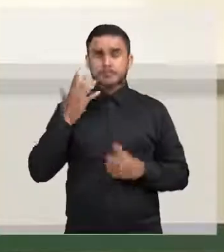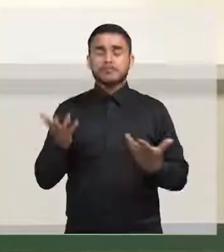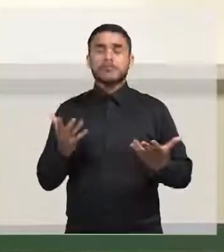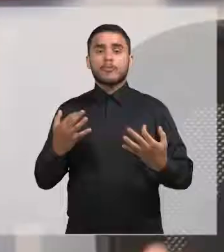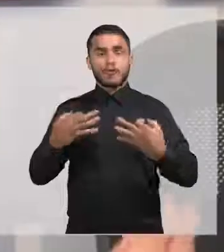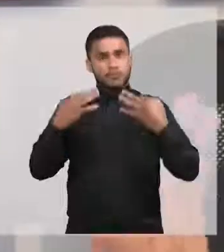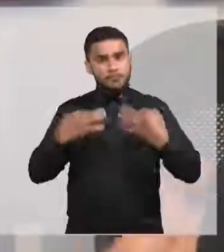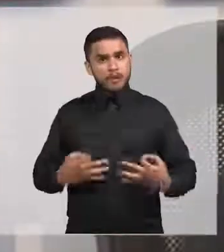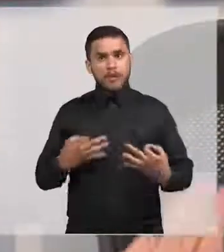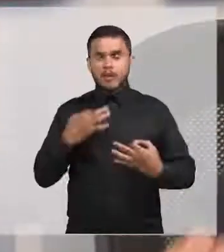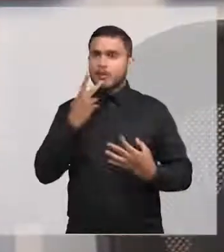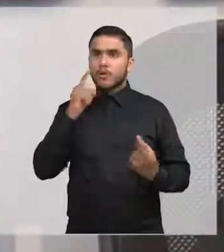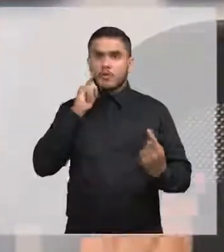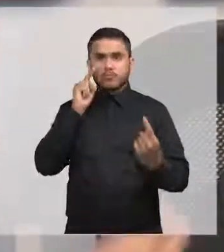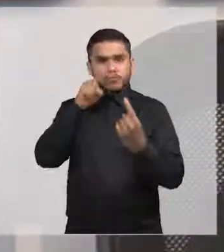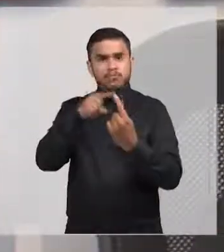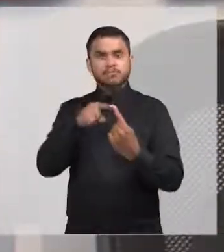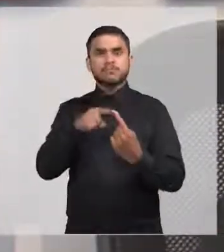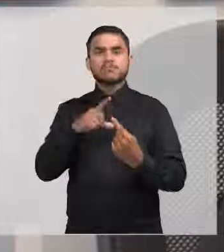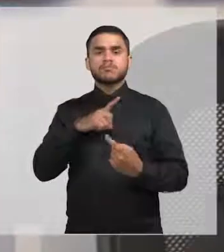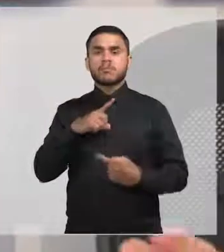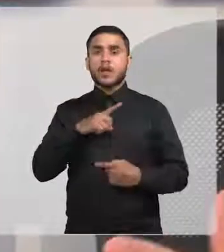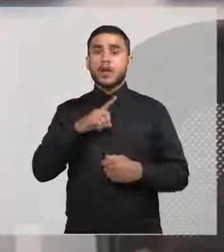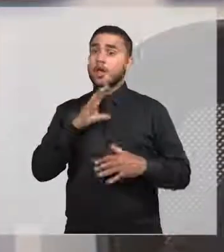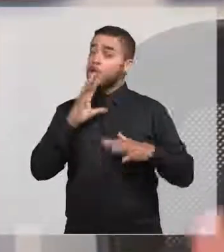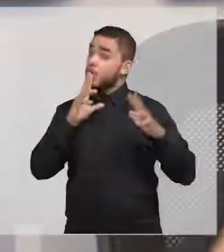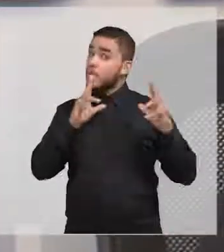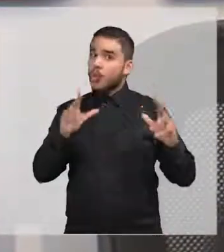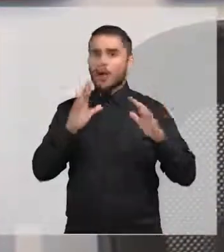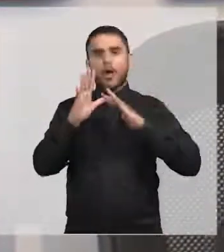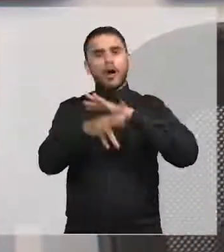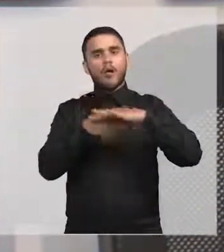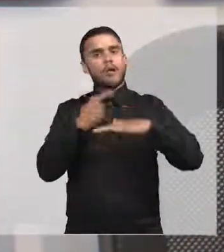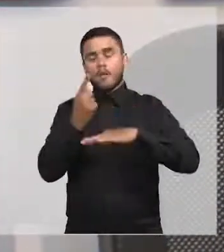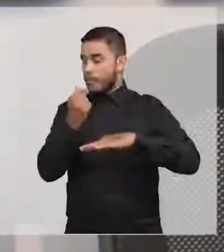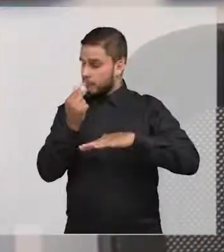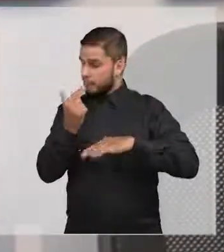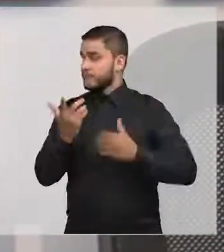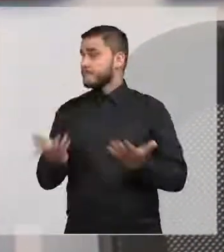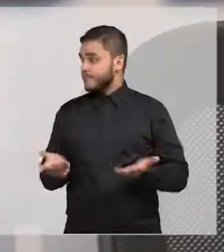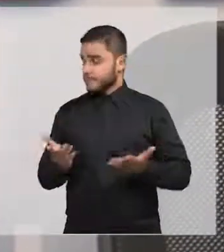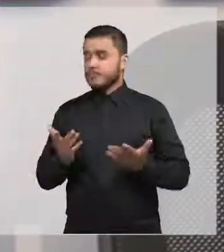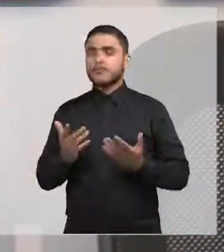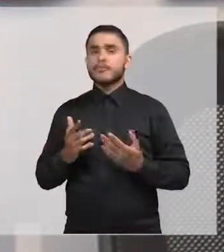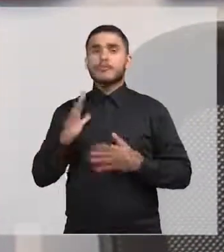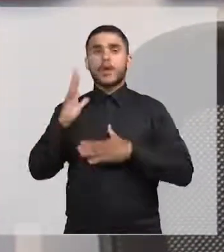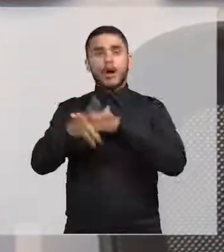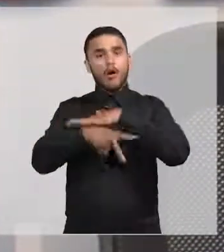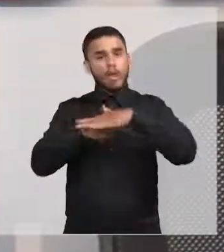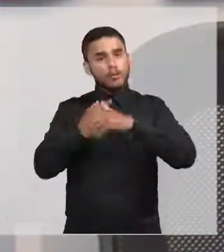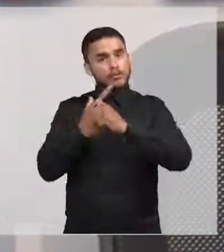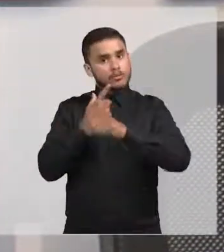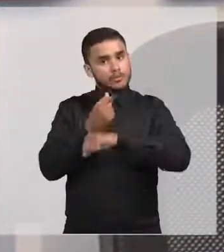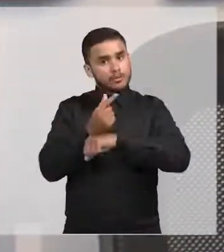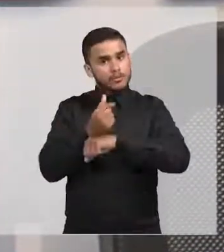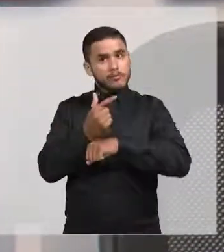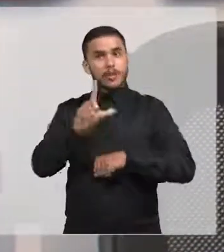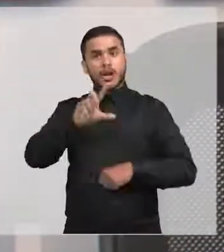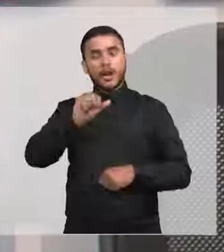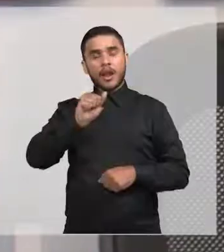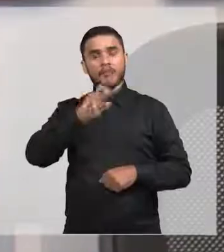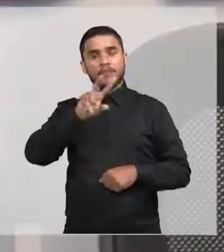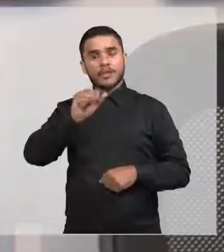está no subconsciente da população como alguém que não tem medo de ser